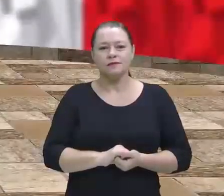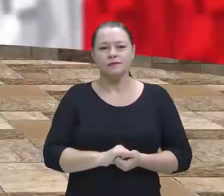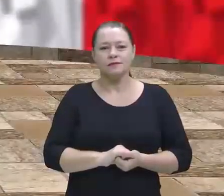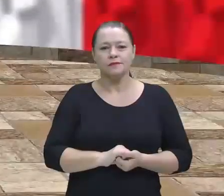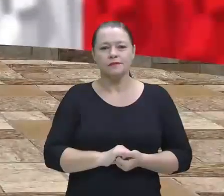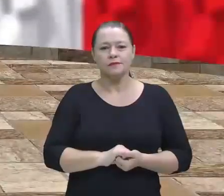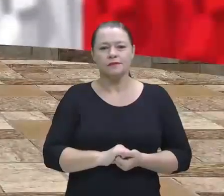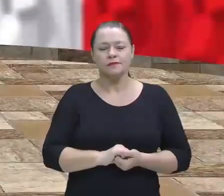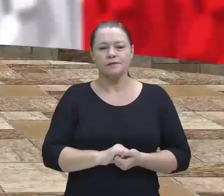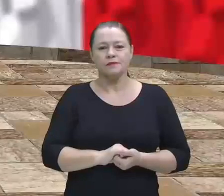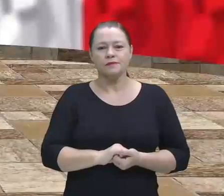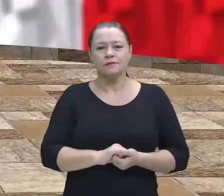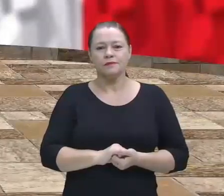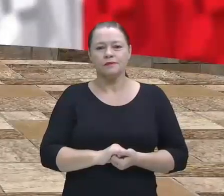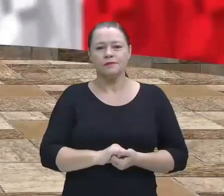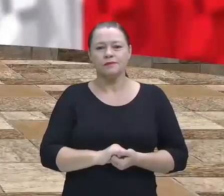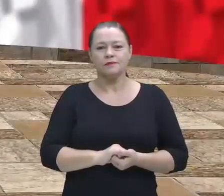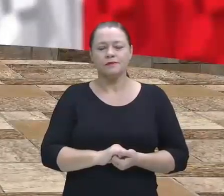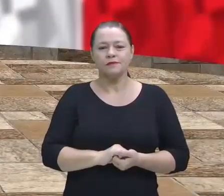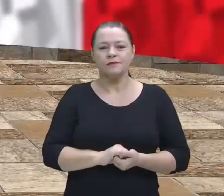O que que você acha